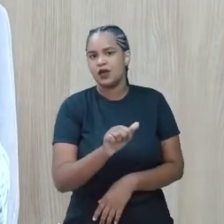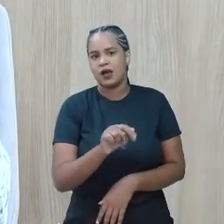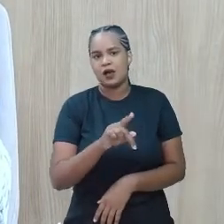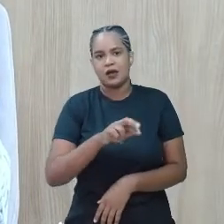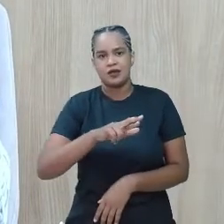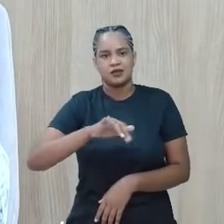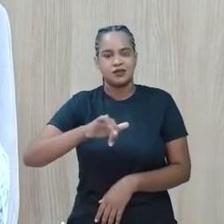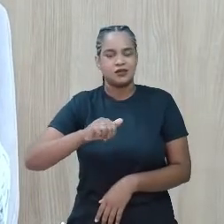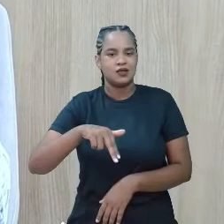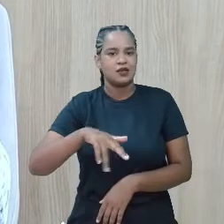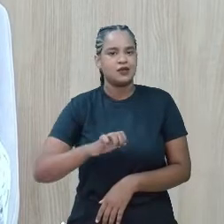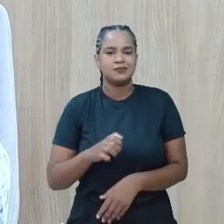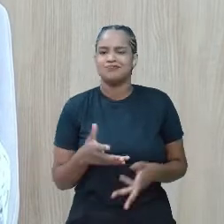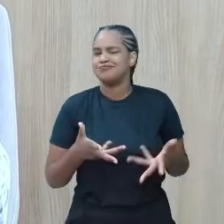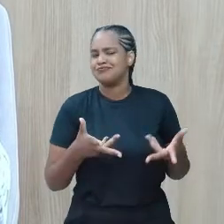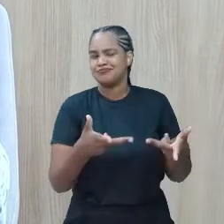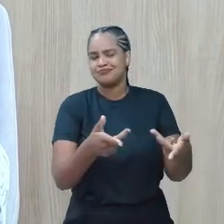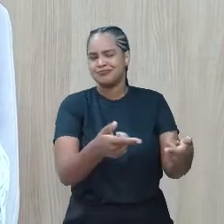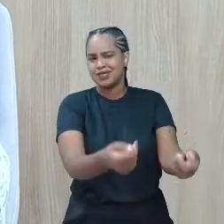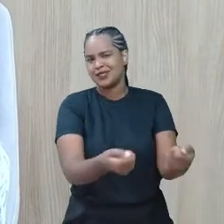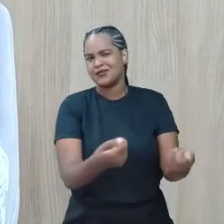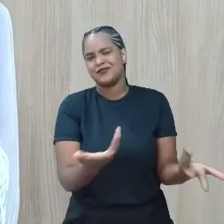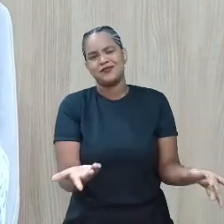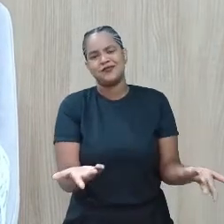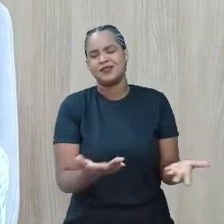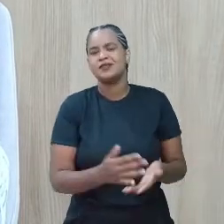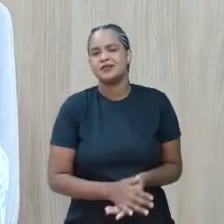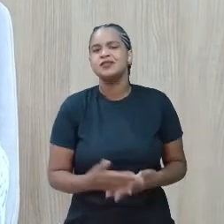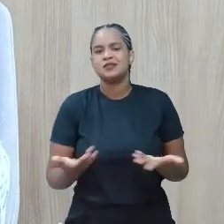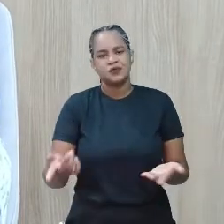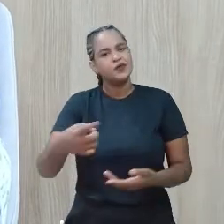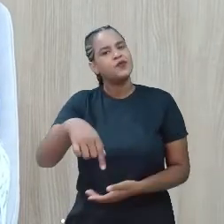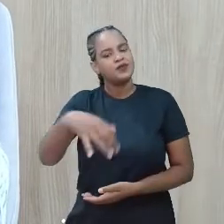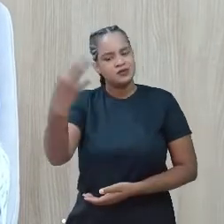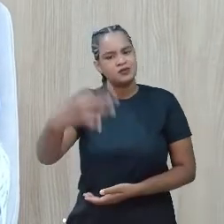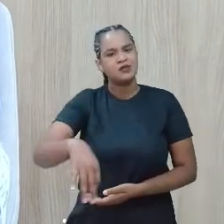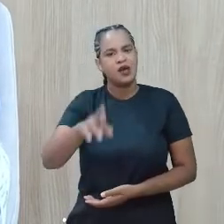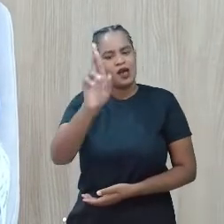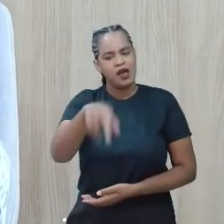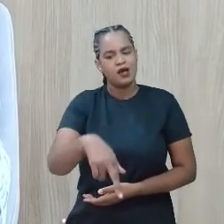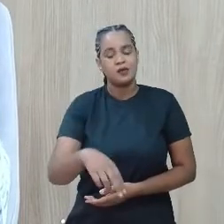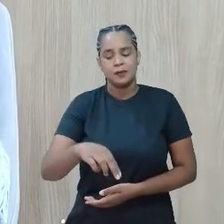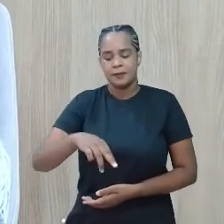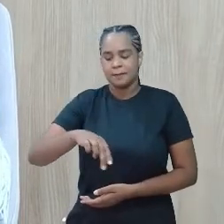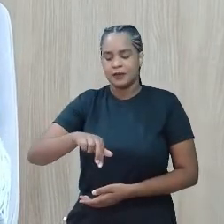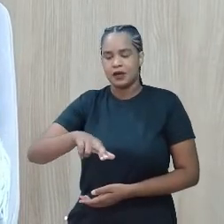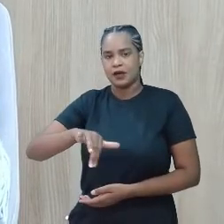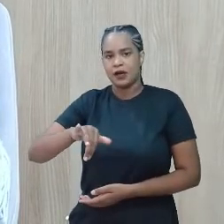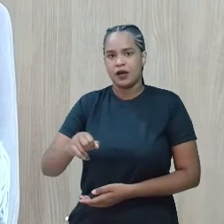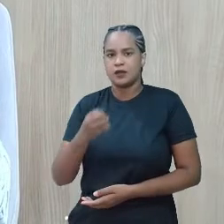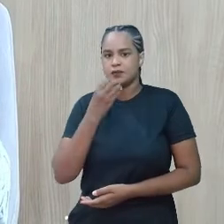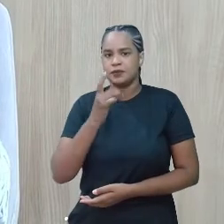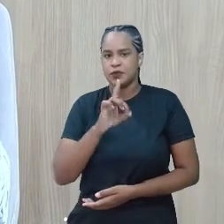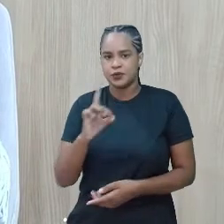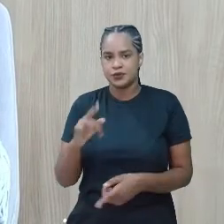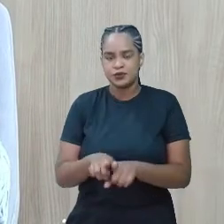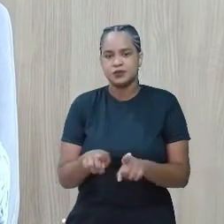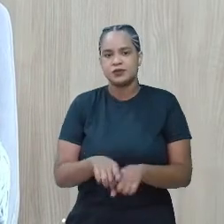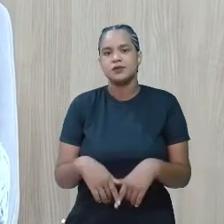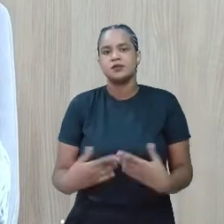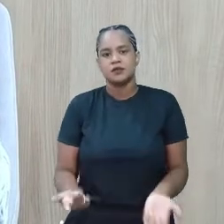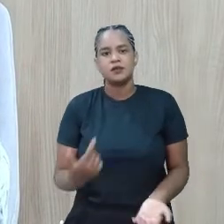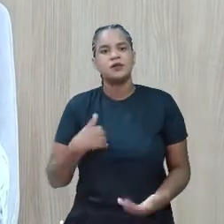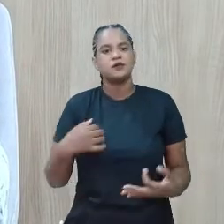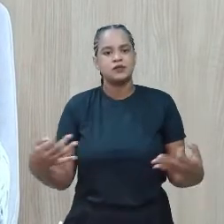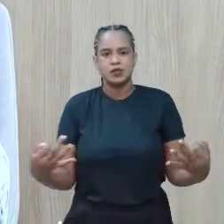professora mais acolhedora e gentil que existe. Então, assim, estão o quê? Certíssimas. Maiara também manda bom dia. Então, tenho